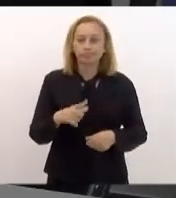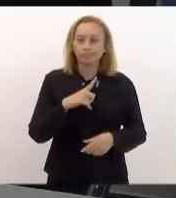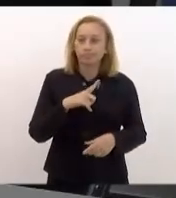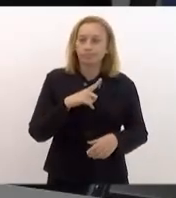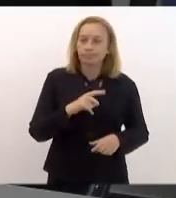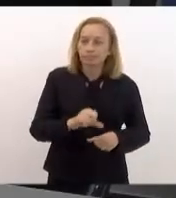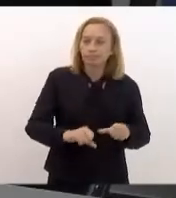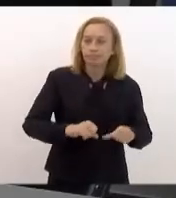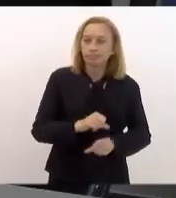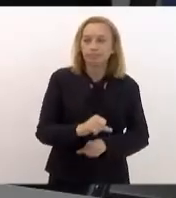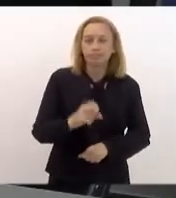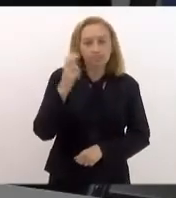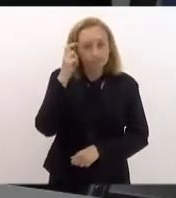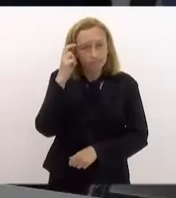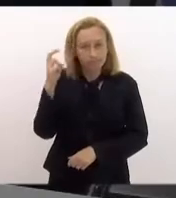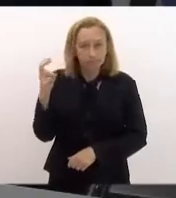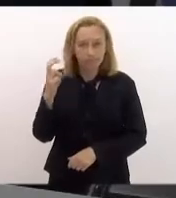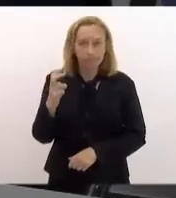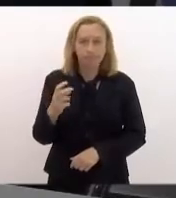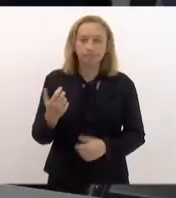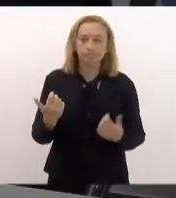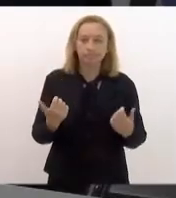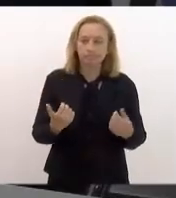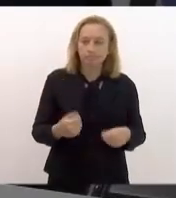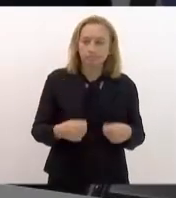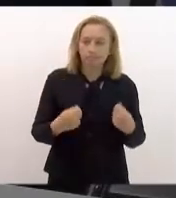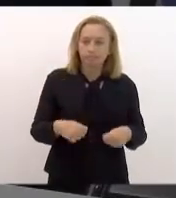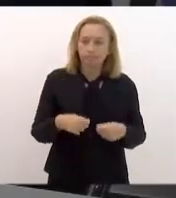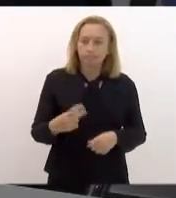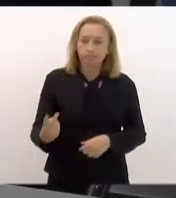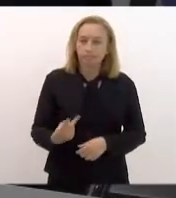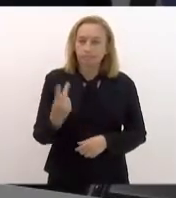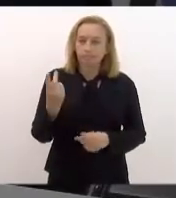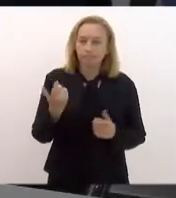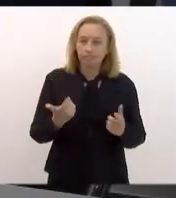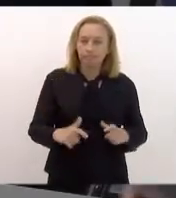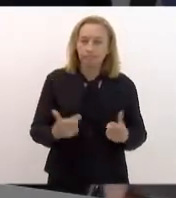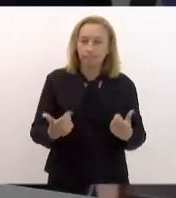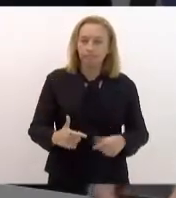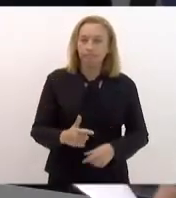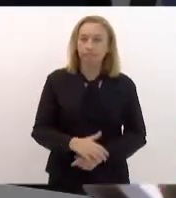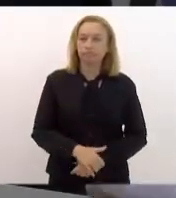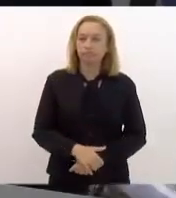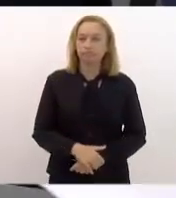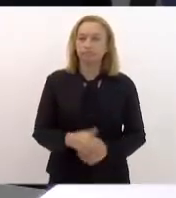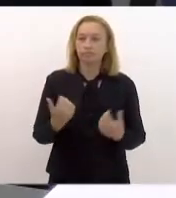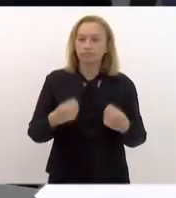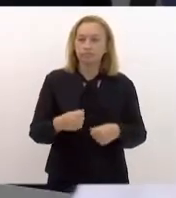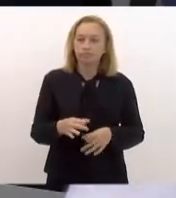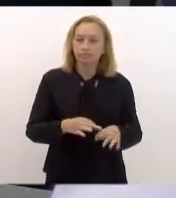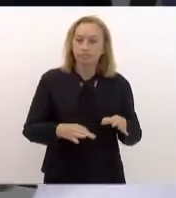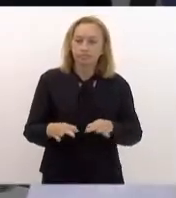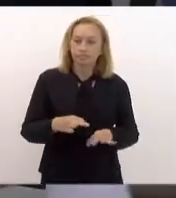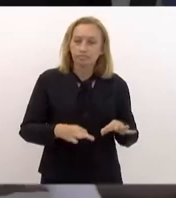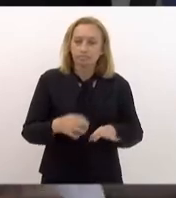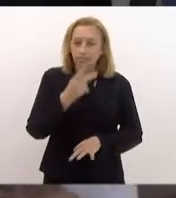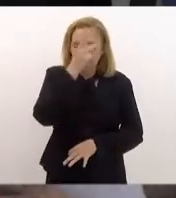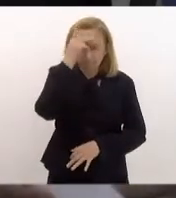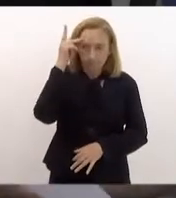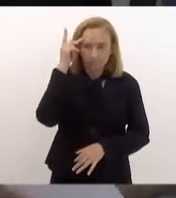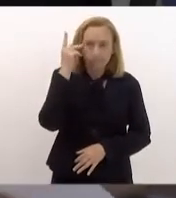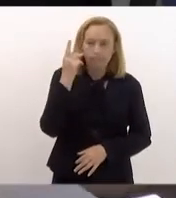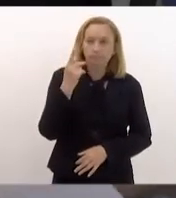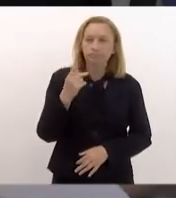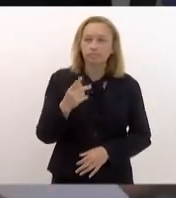de cultura, precisa de prestigiar, ter estrutura de carreira, precisa organizar pessoas que possam